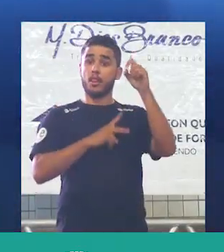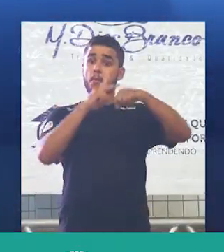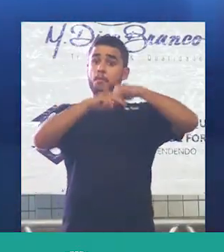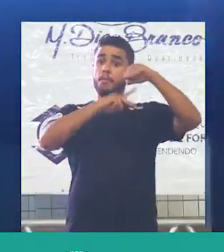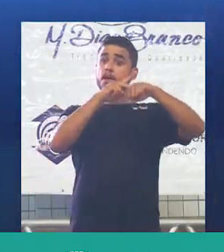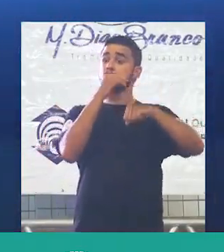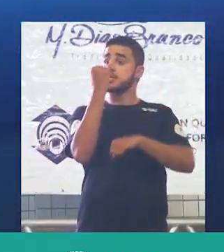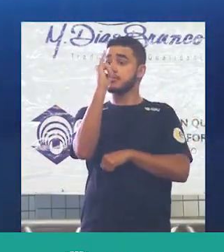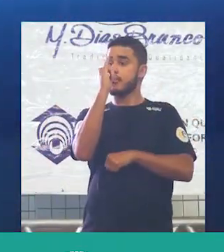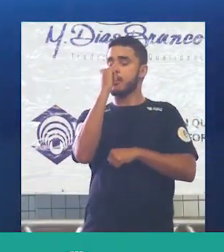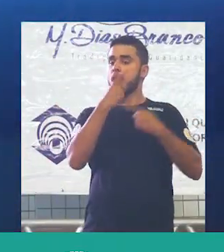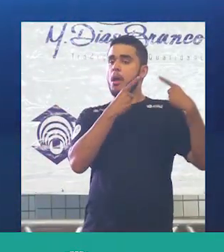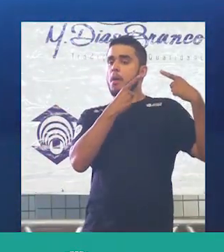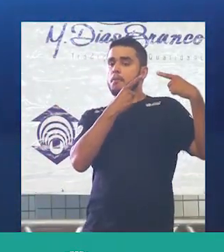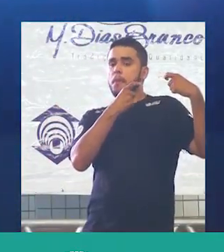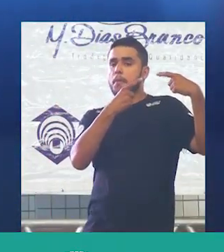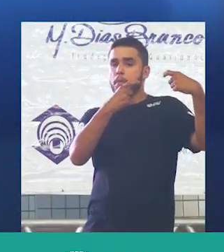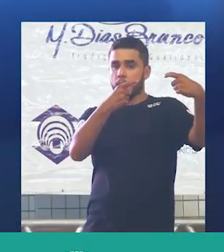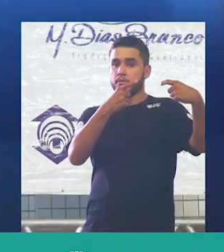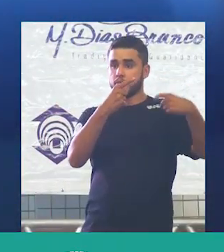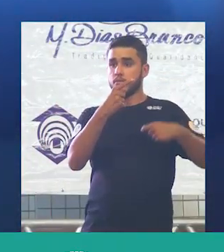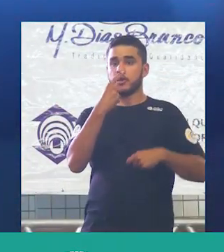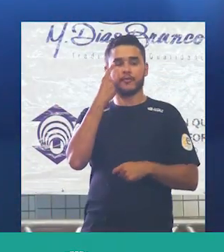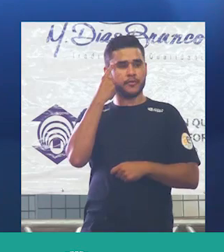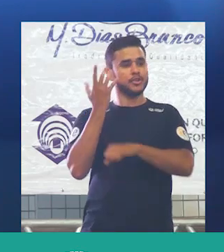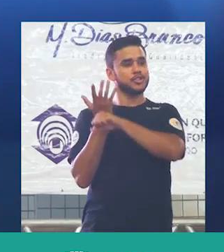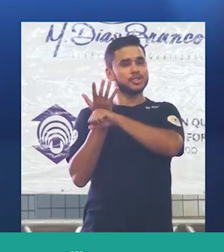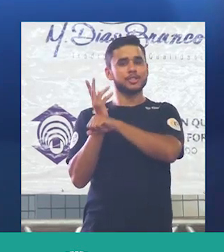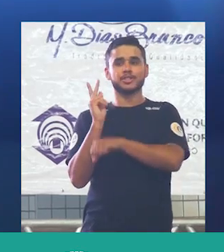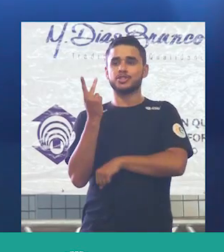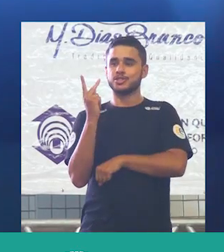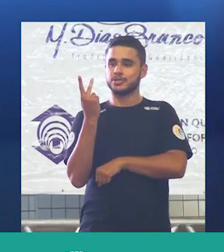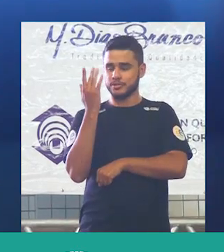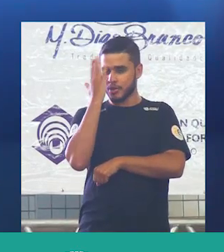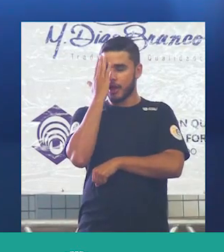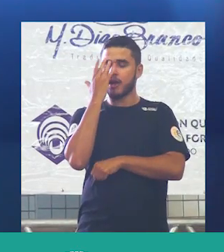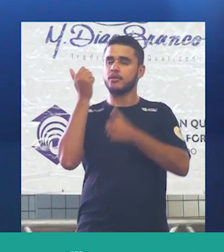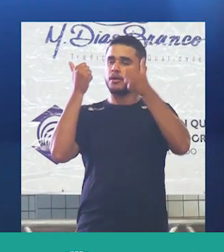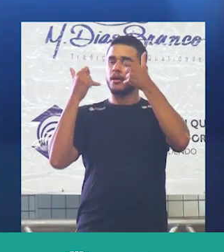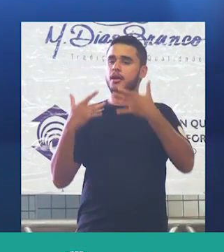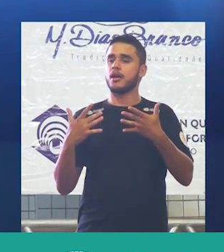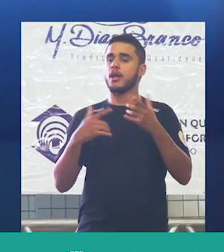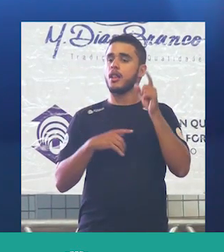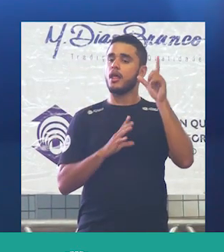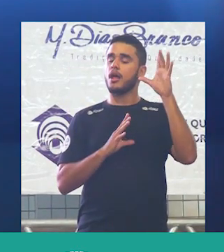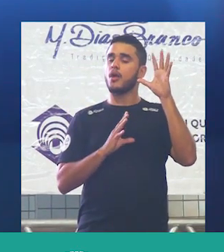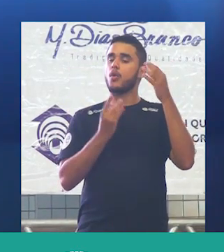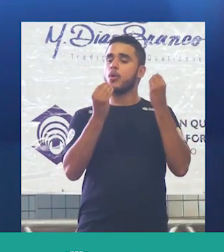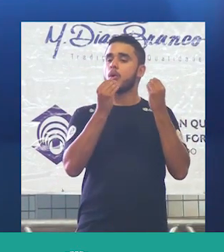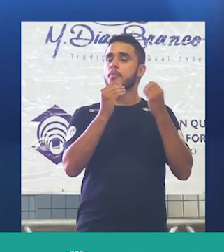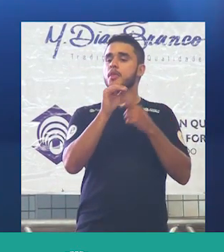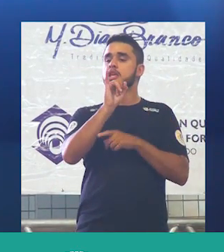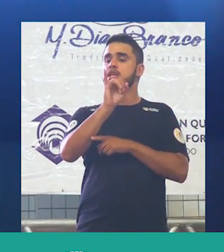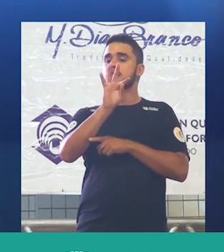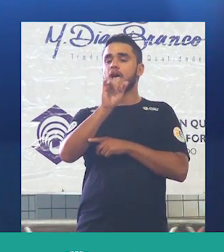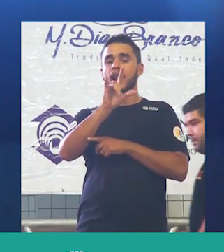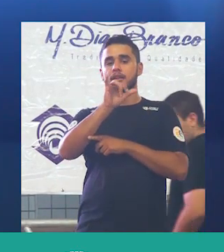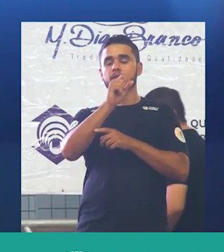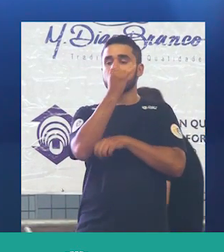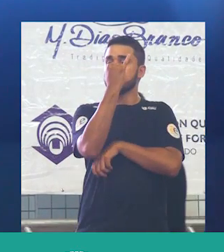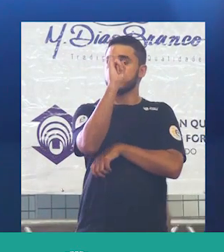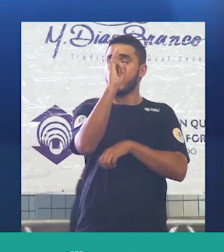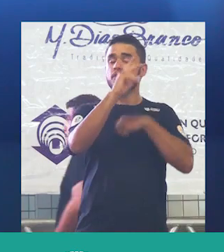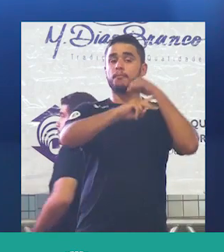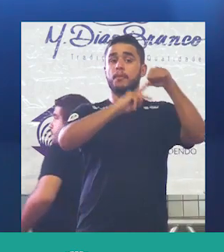guerra. Você viu isso em História Geral. Unificação da Itália, de 1848 a 1860,